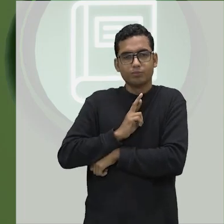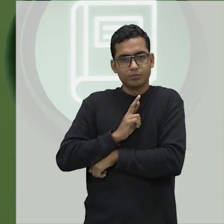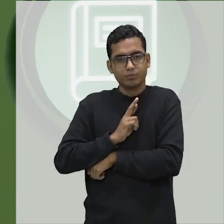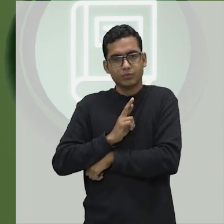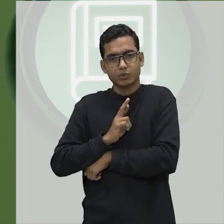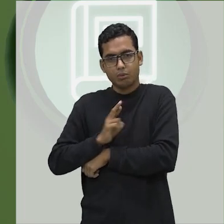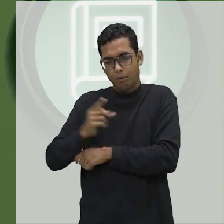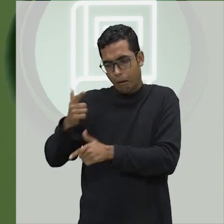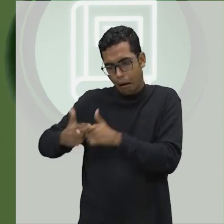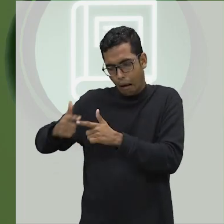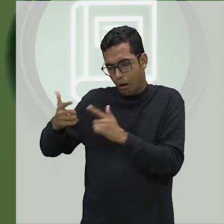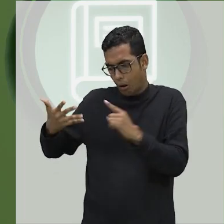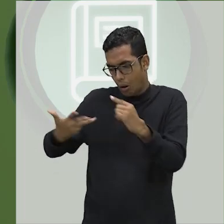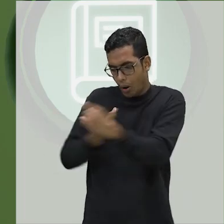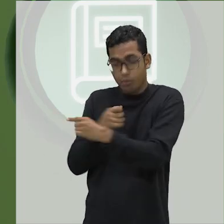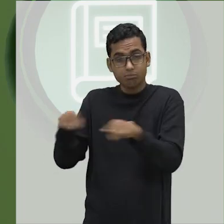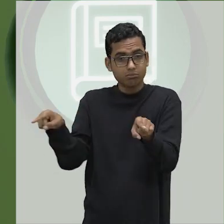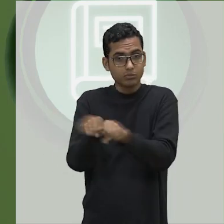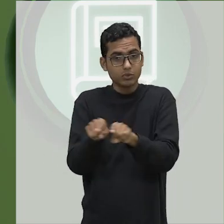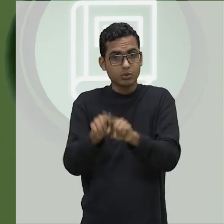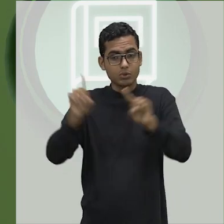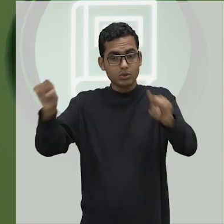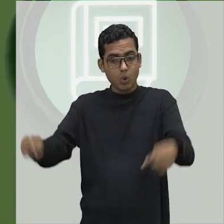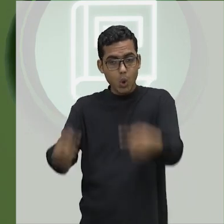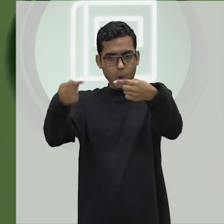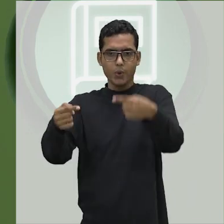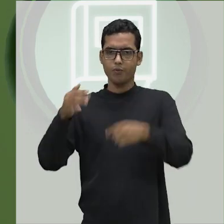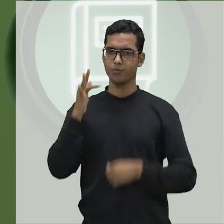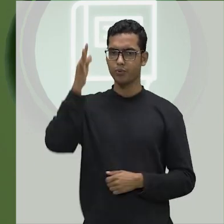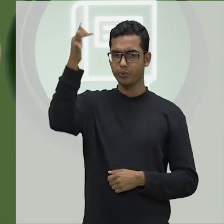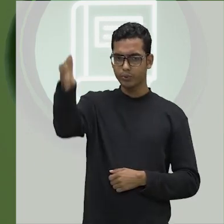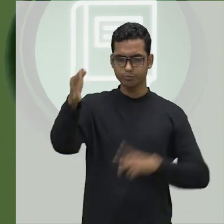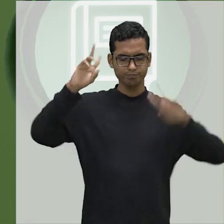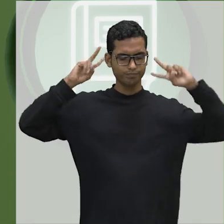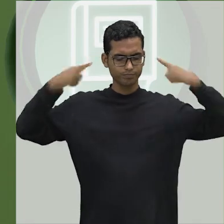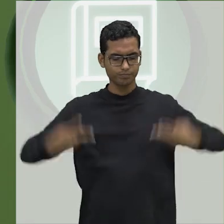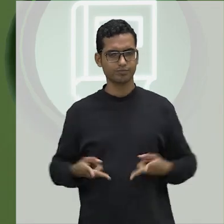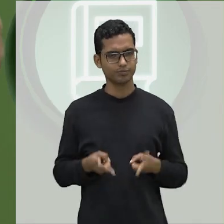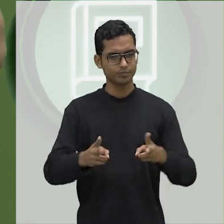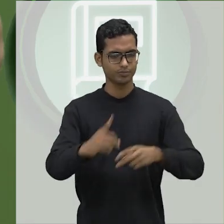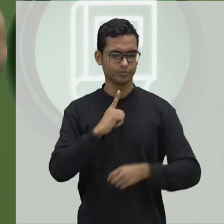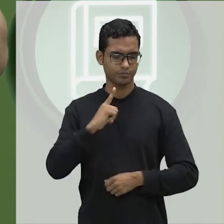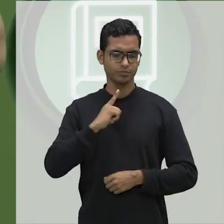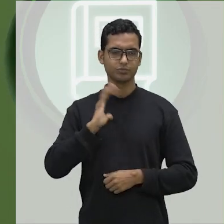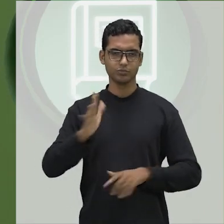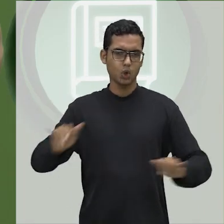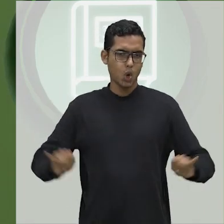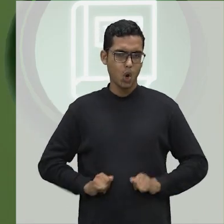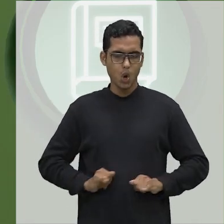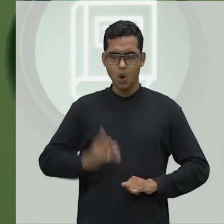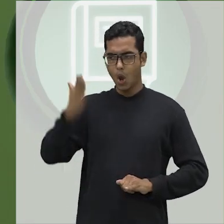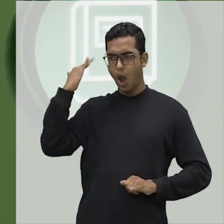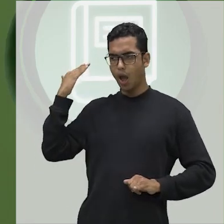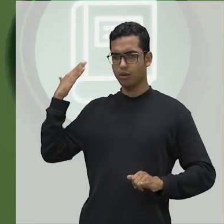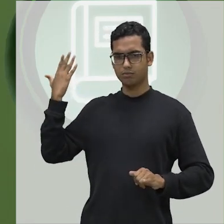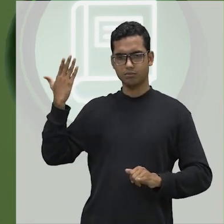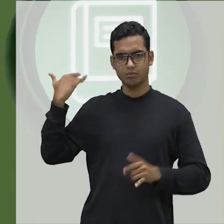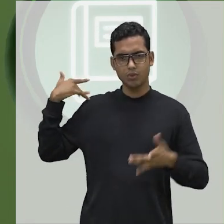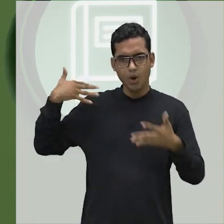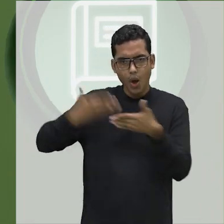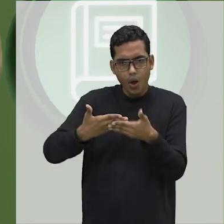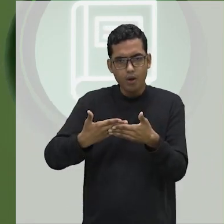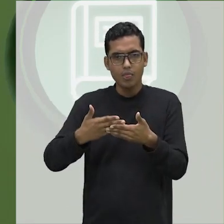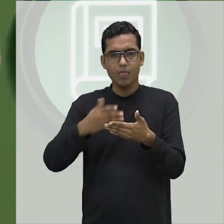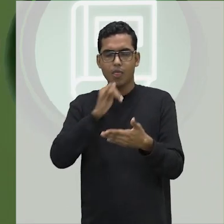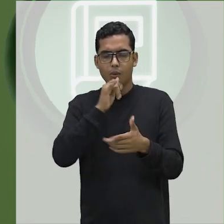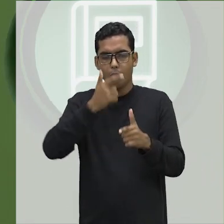problemas, mas para desafios que a humanidade tem sofrido aí. Por exemplo, o problema energético é um grande desafio